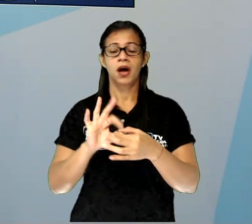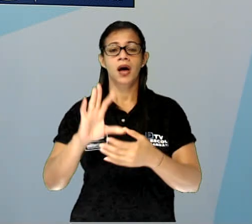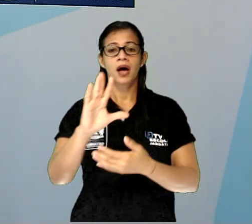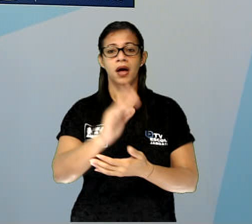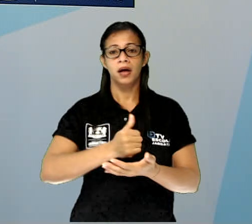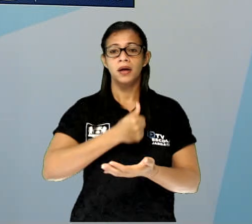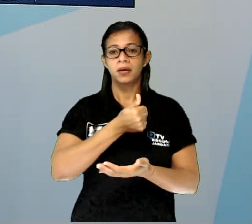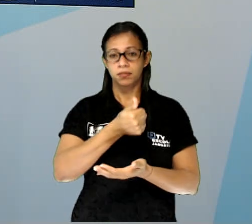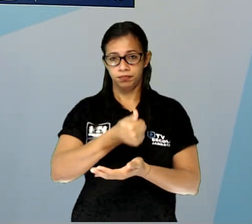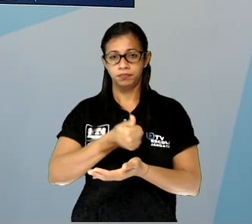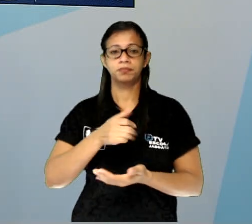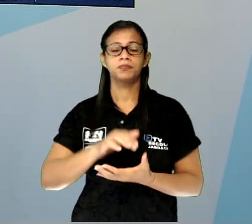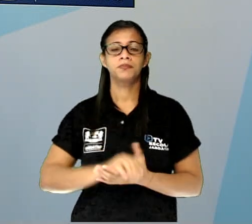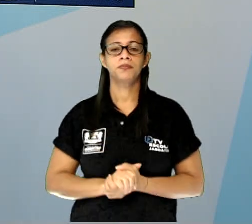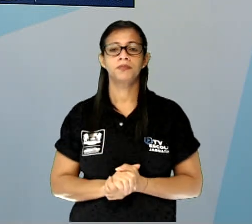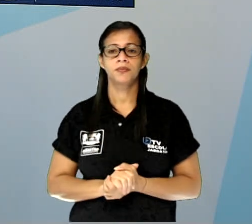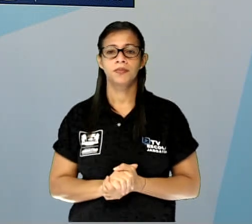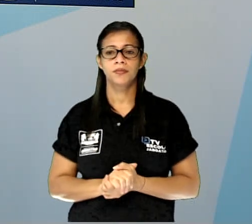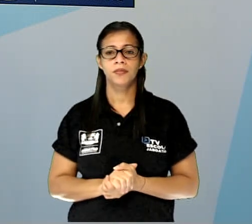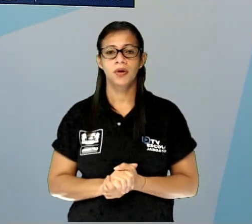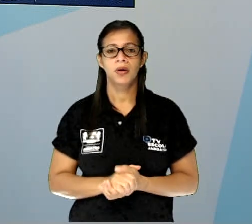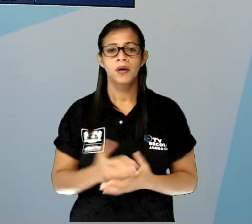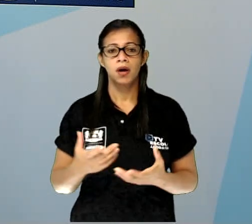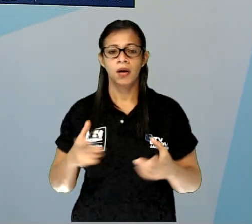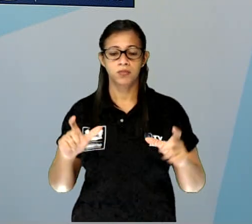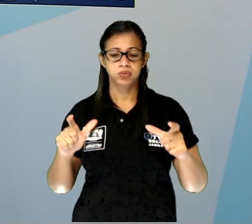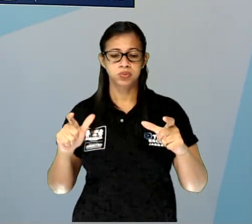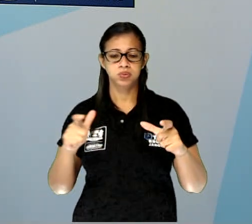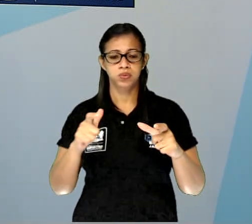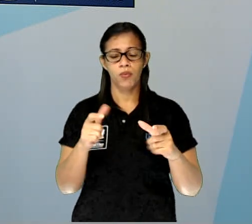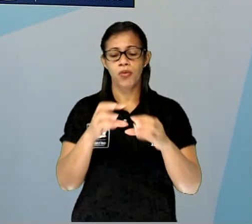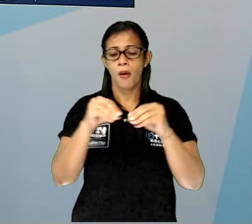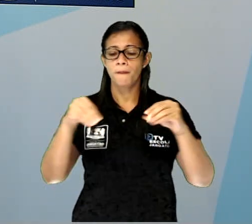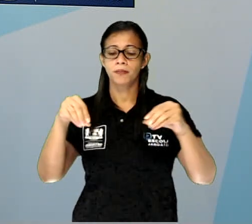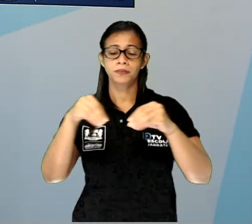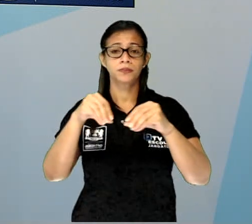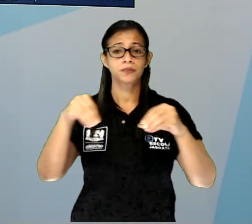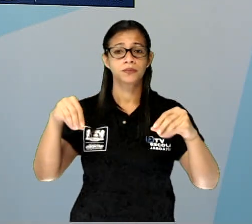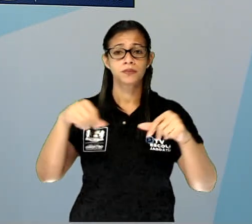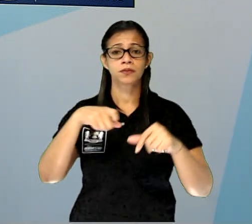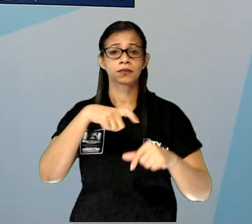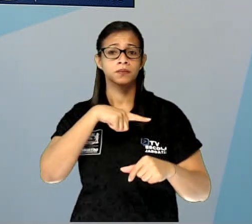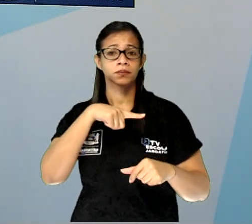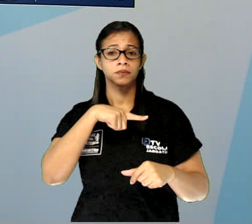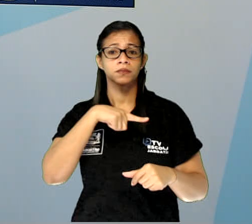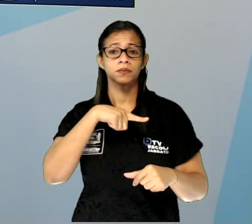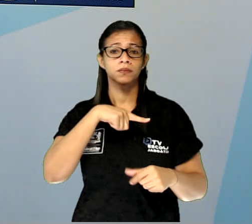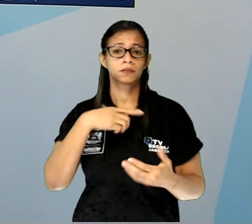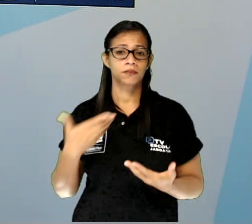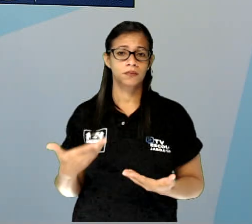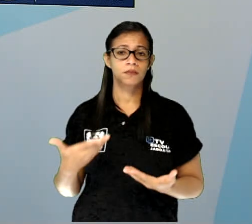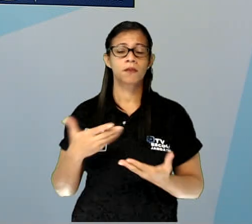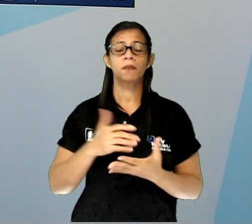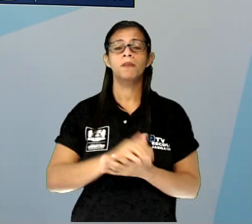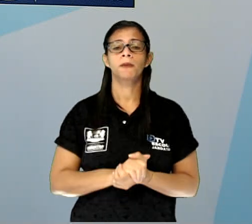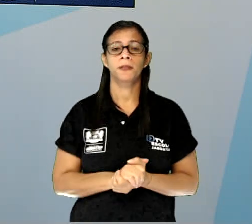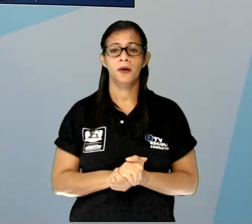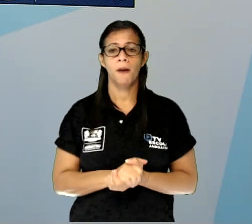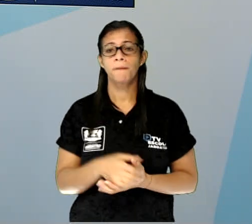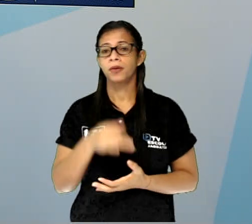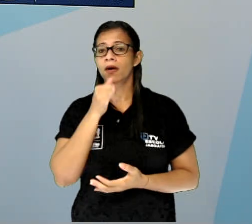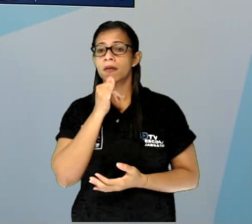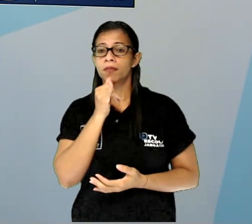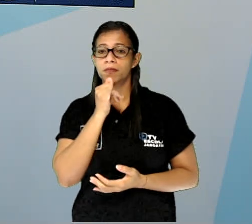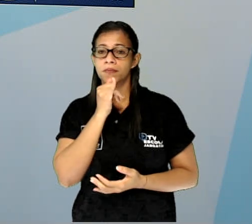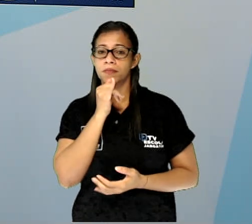areia. E essa área que é meio saliente em direção ao mar, um pedaço saliente em direção ao